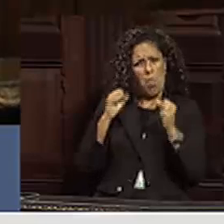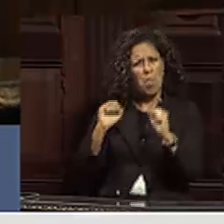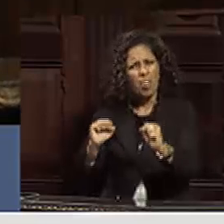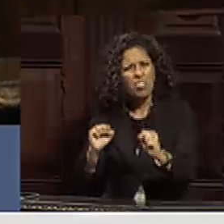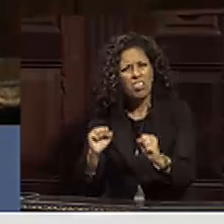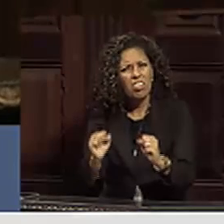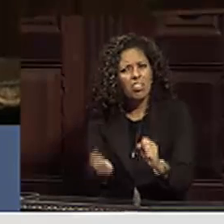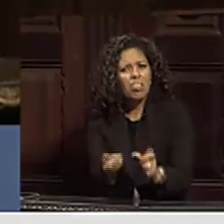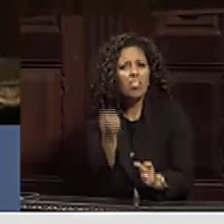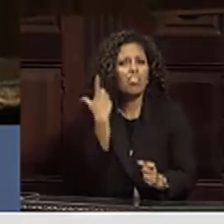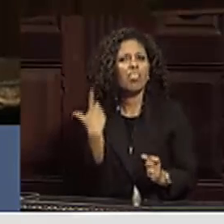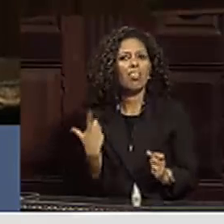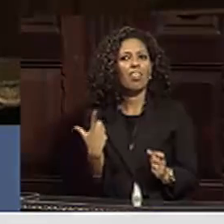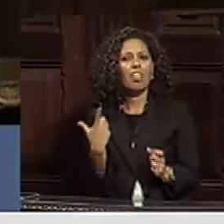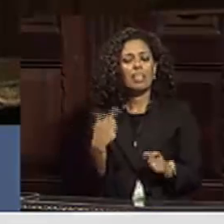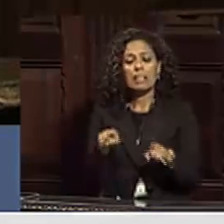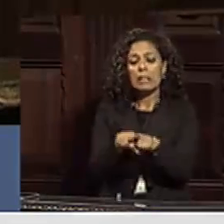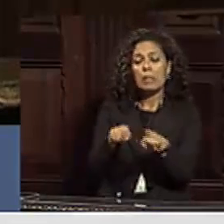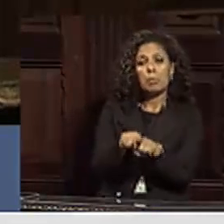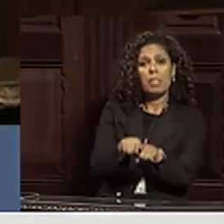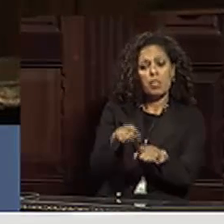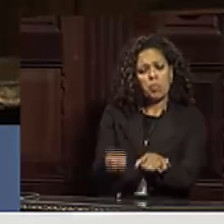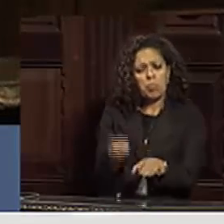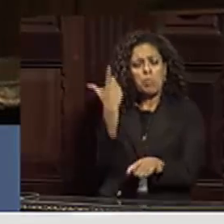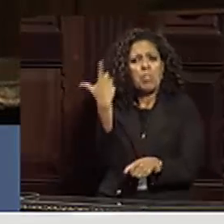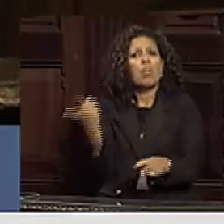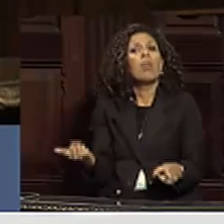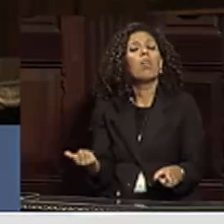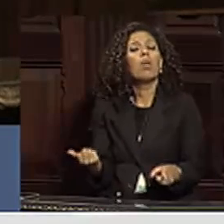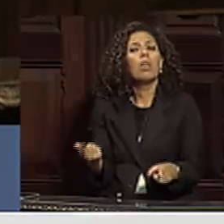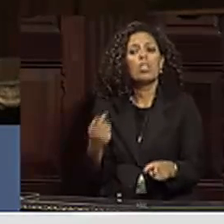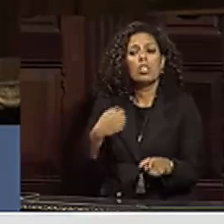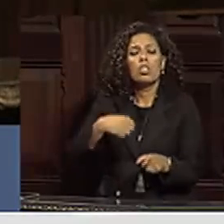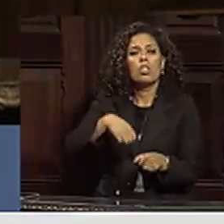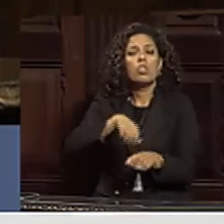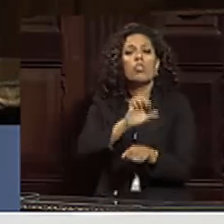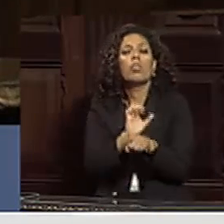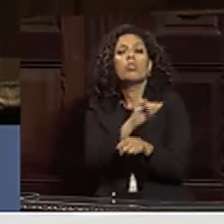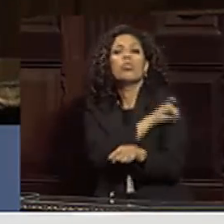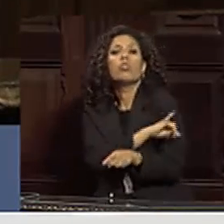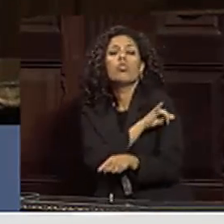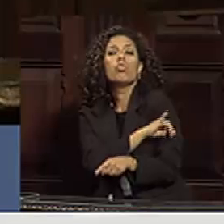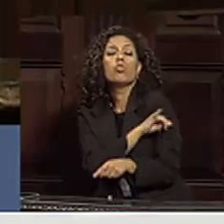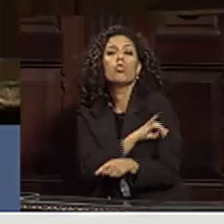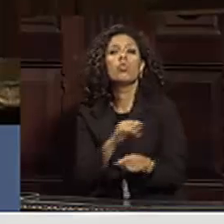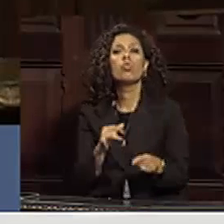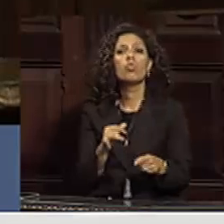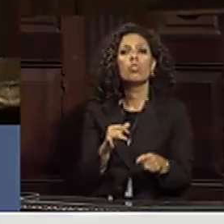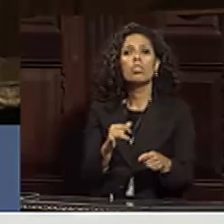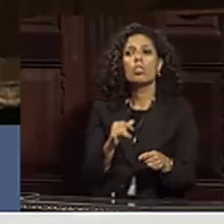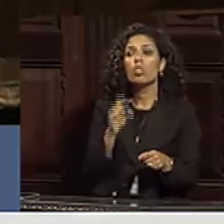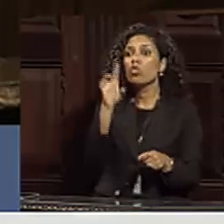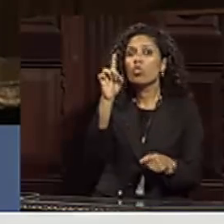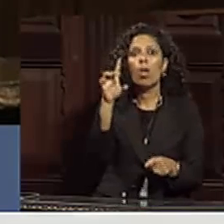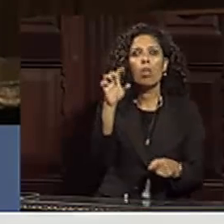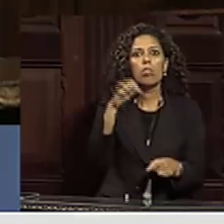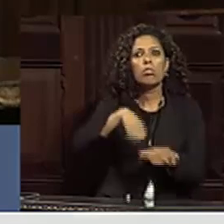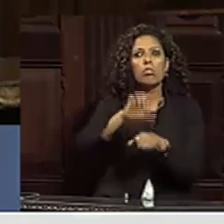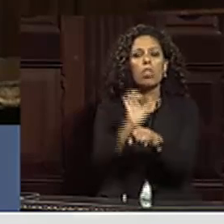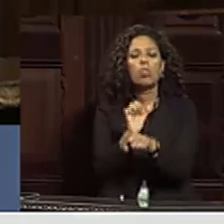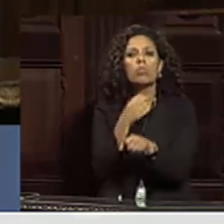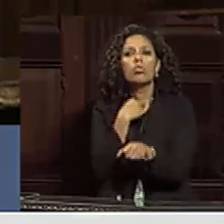quê? Porque São Paulo, Minas Gerais, Espírito Santo, Bahia,